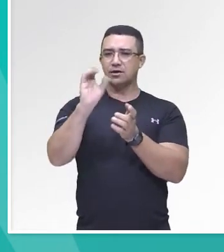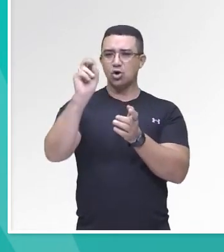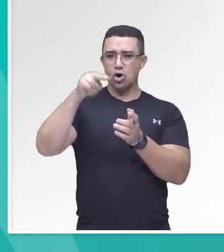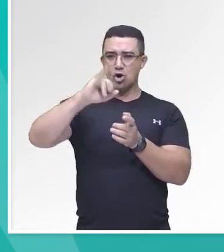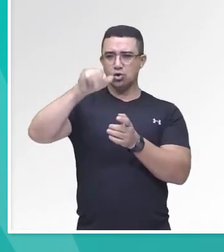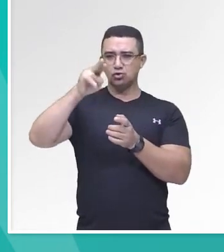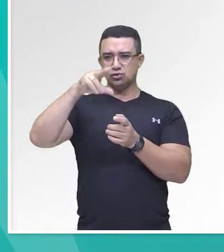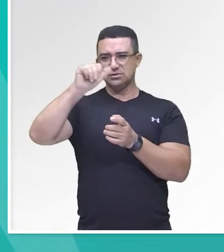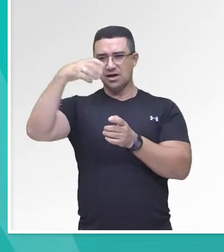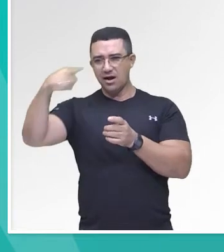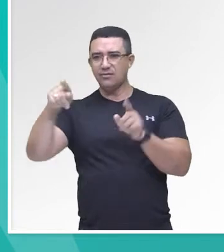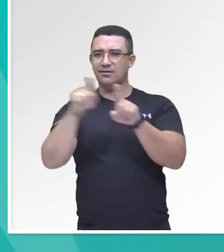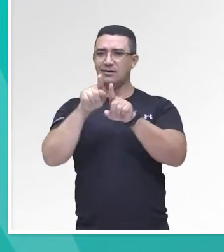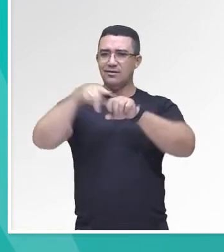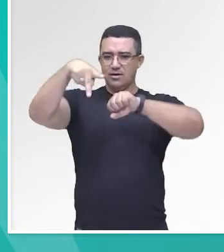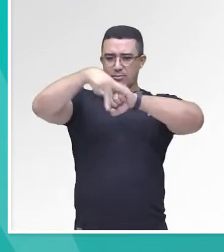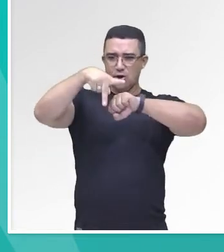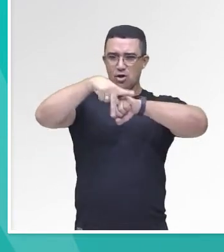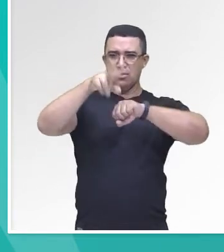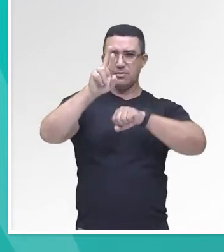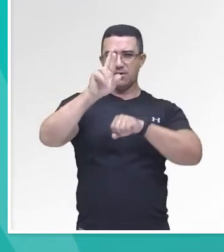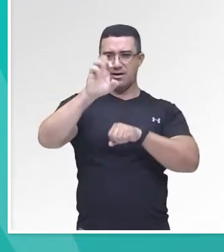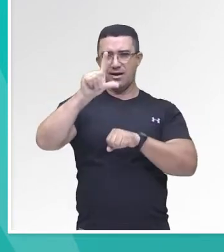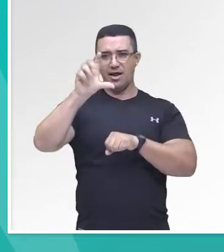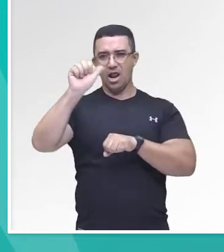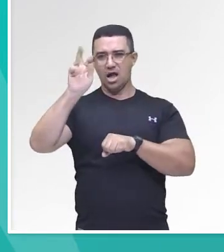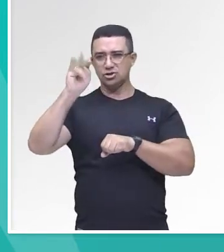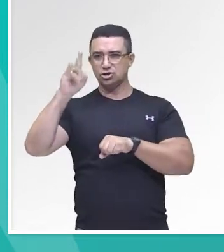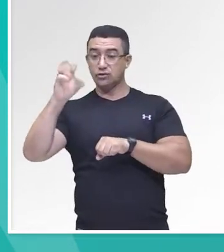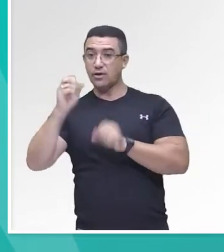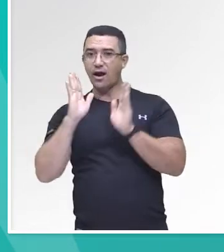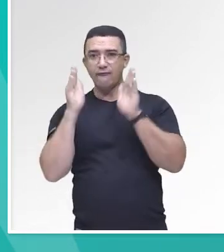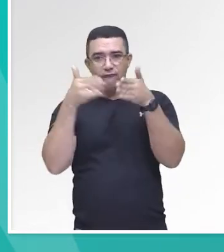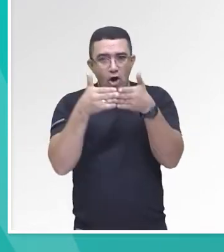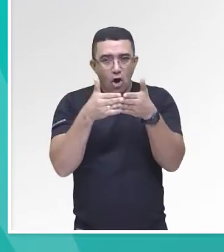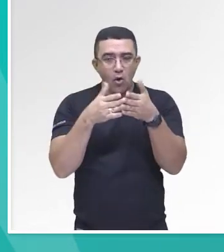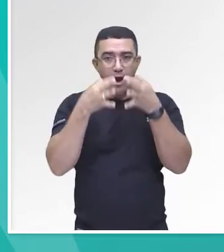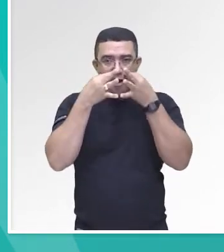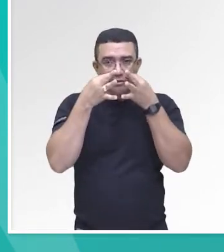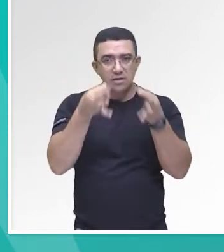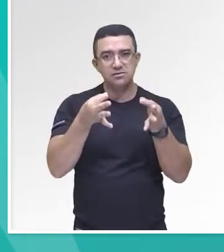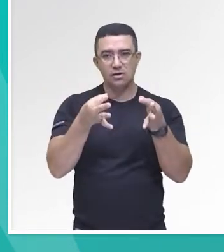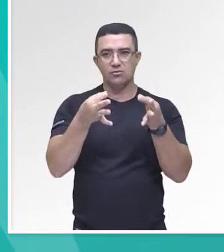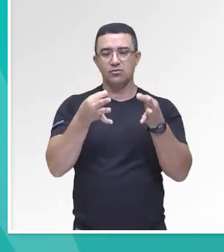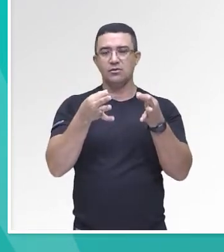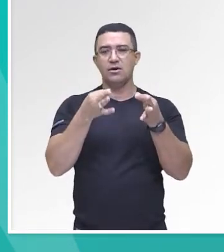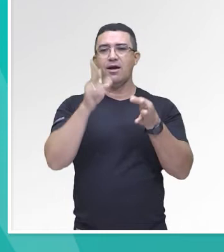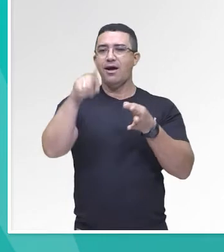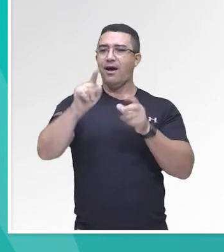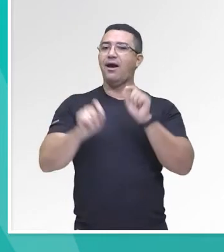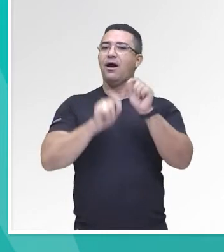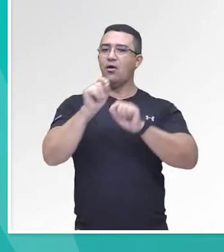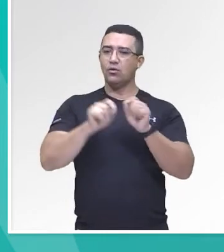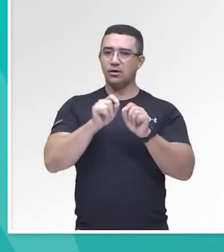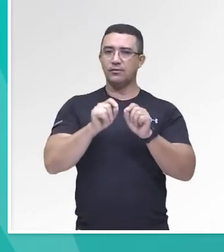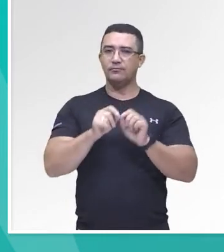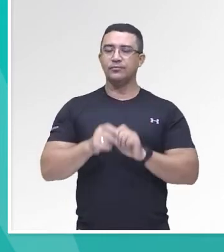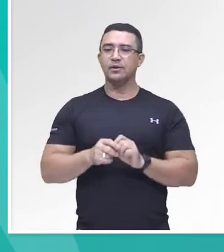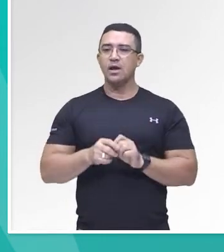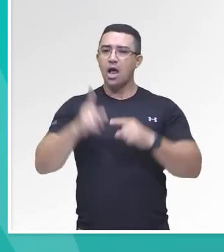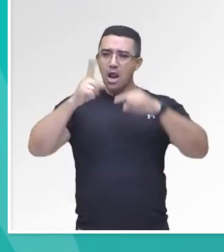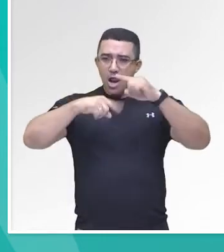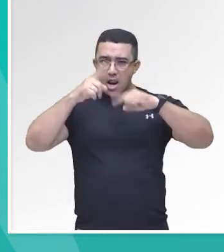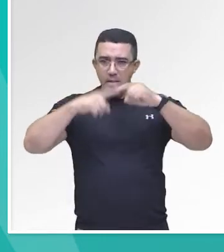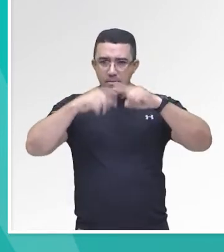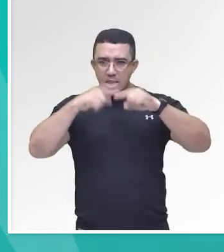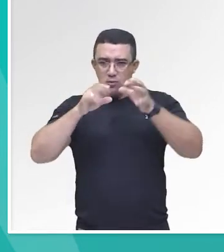pronomes relativos, fiquem atentos e fiquem ligados. Por quê? Porque eles são exatamente esses elementos